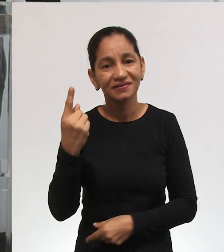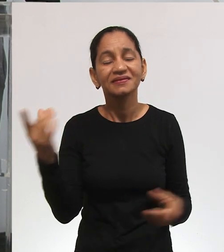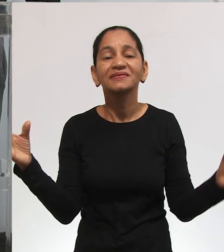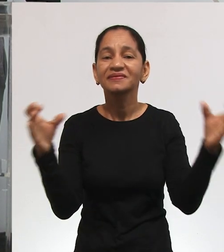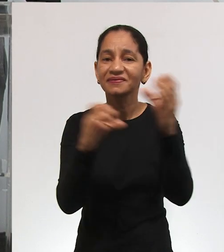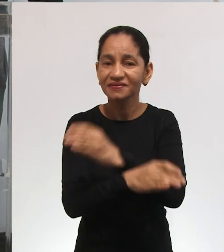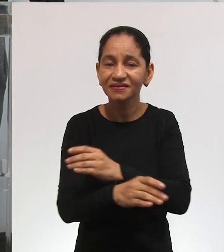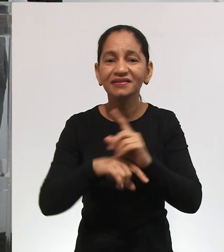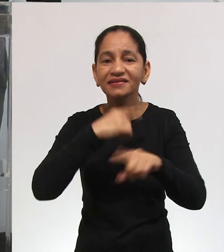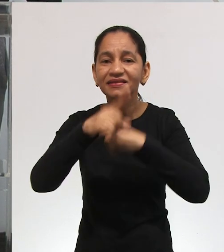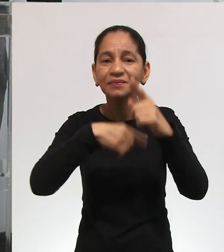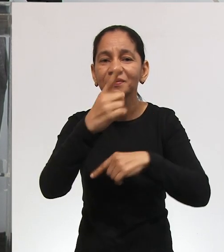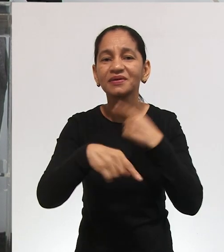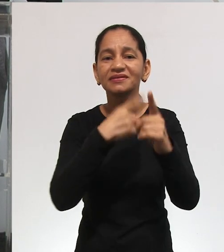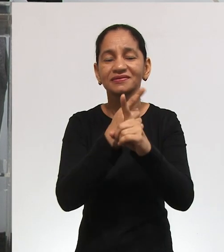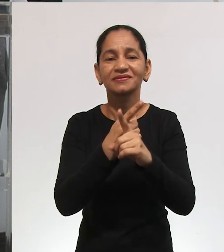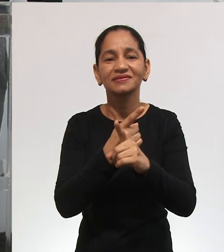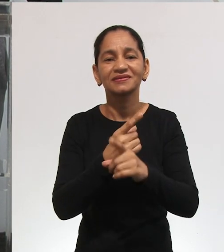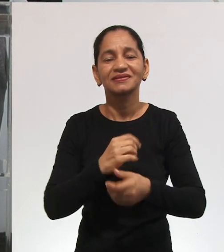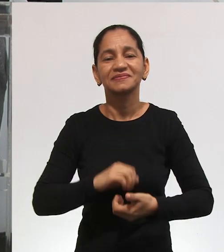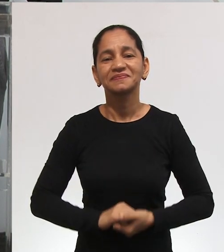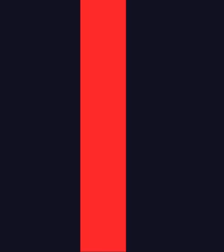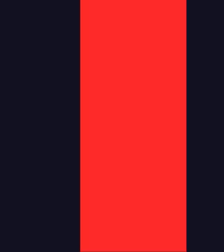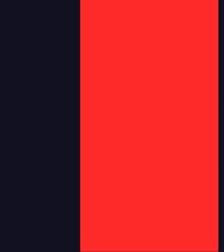e a gente se encontra na próxima aula.